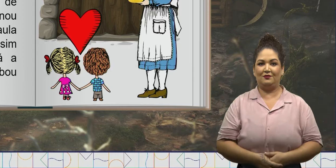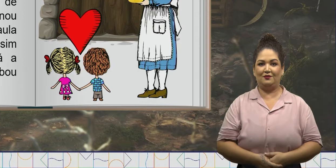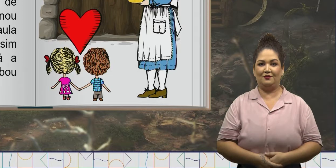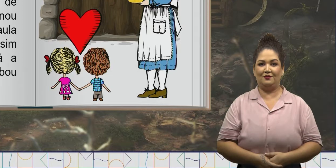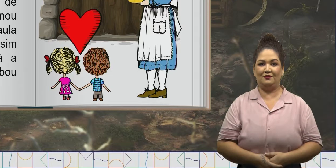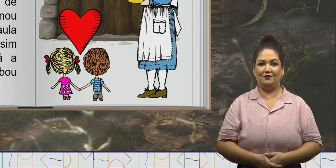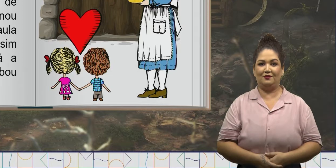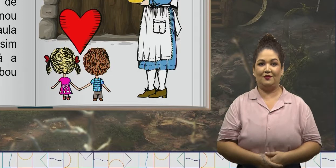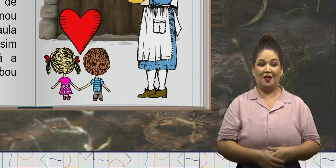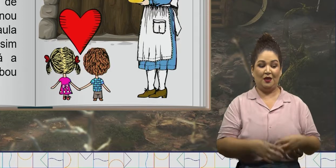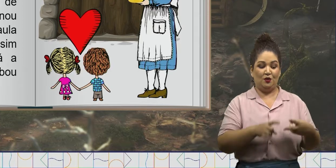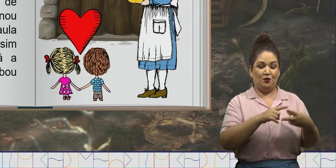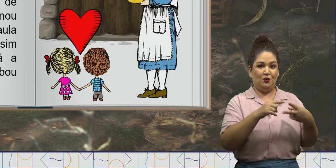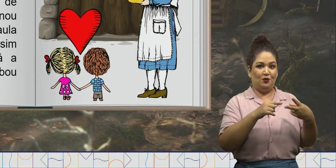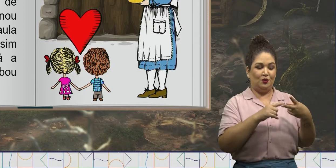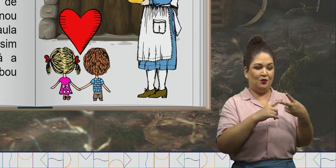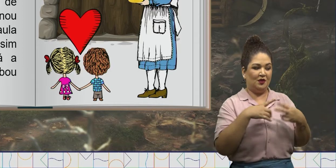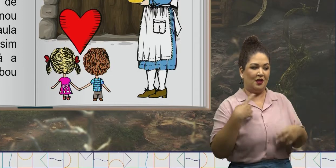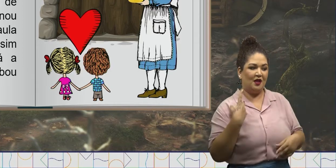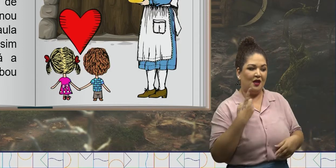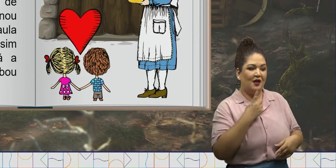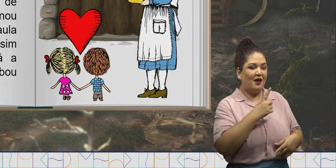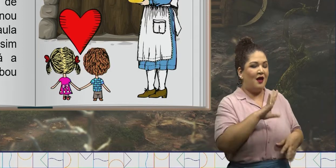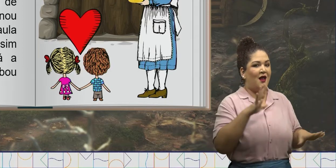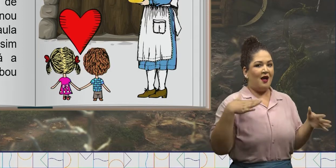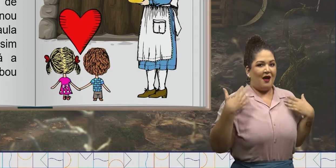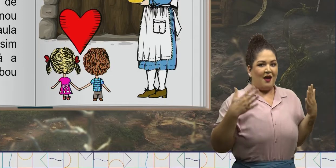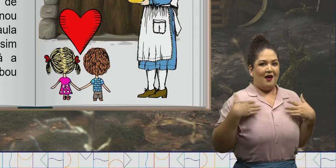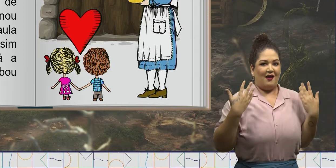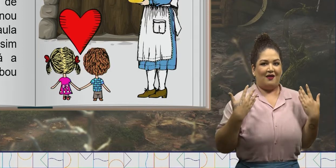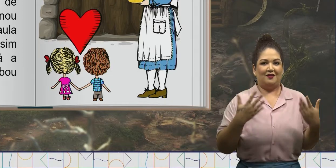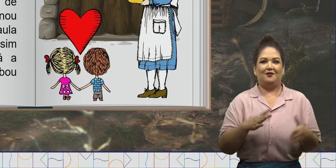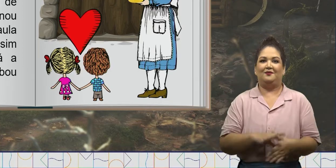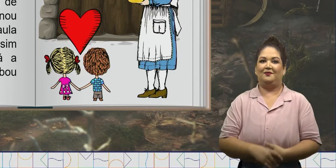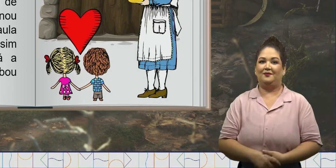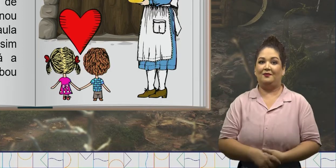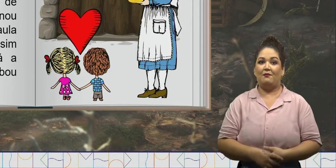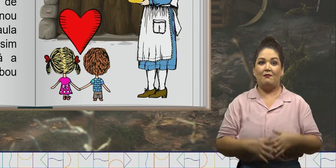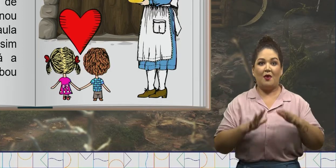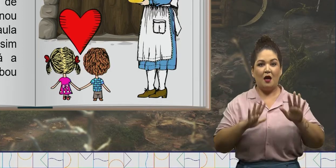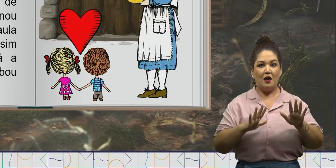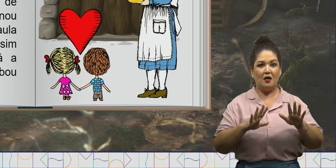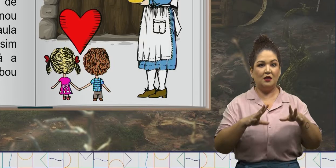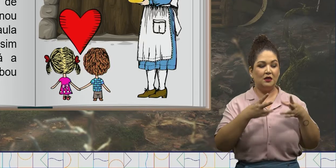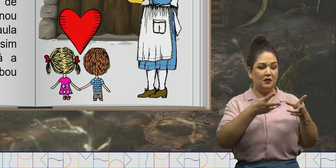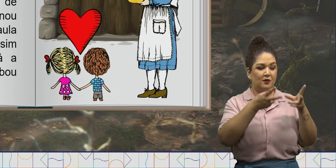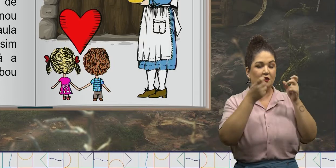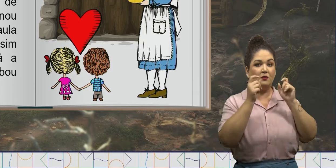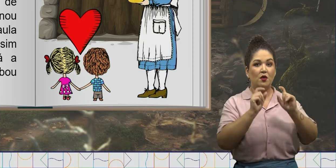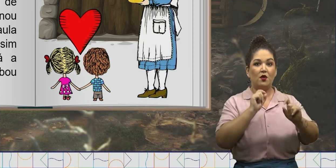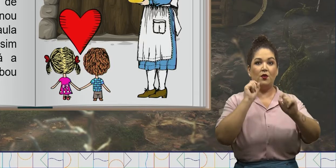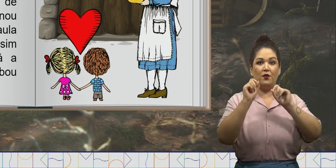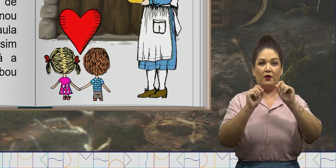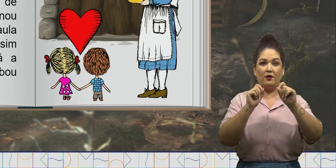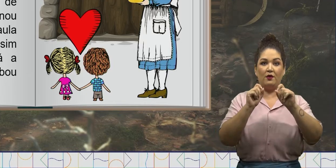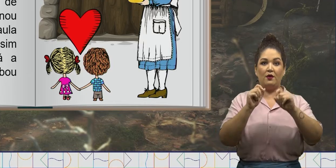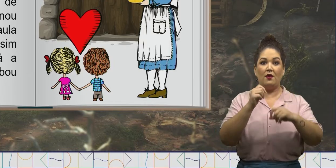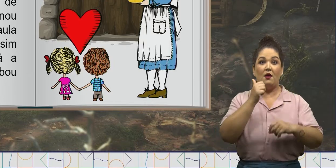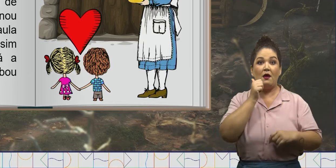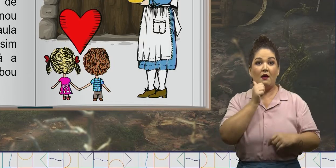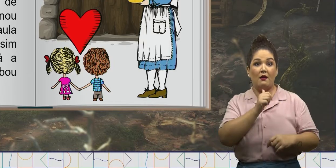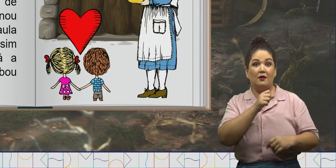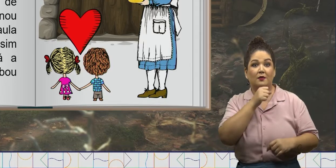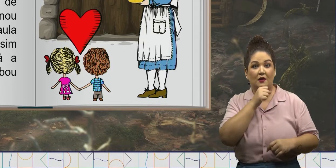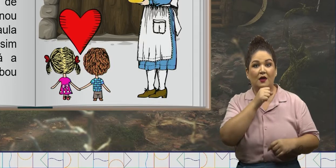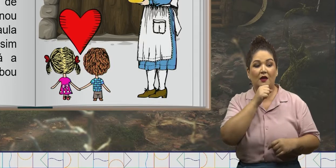vocês." As crianças entraram animadas, mas só então descobriram